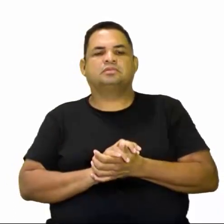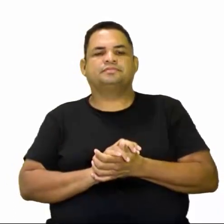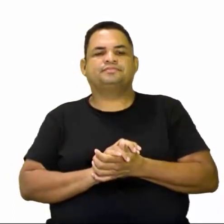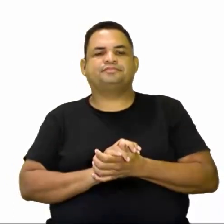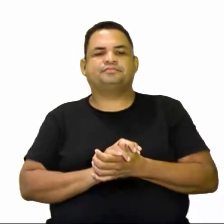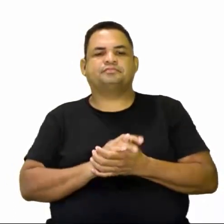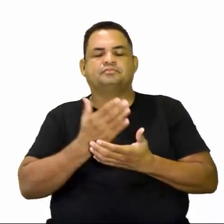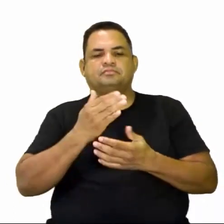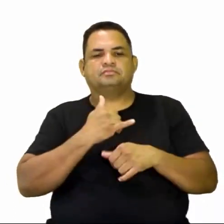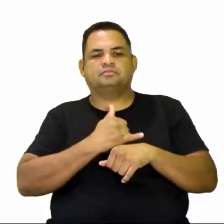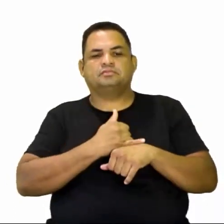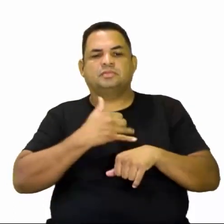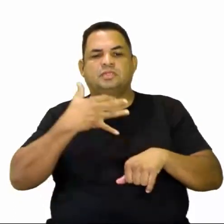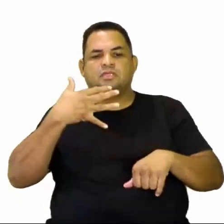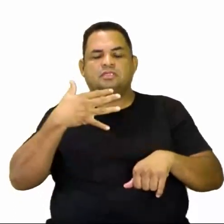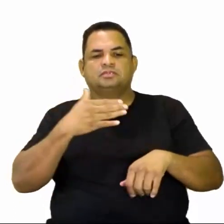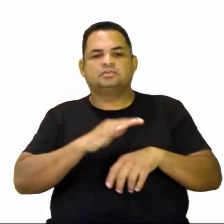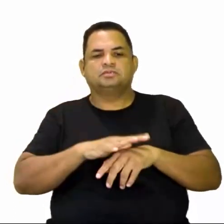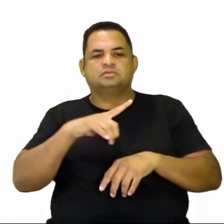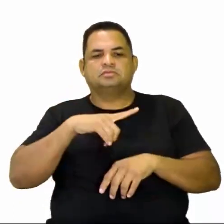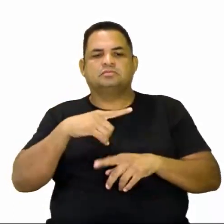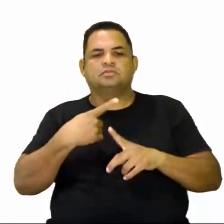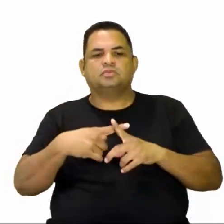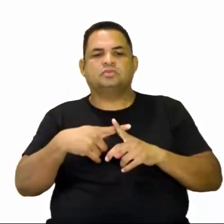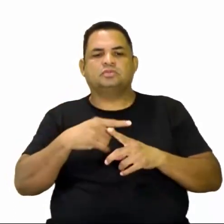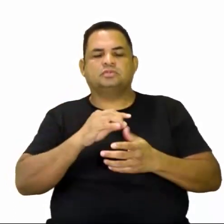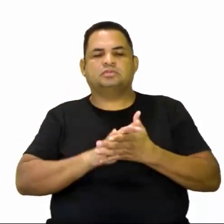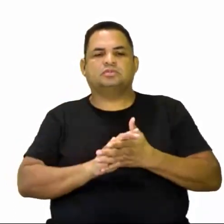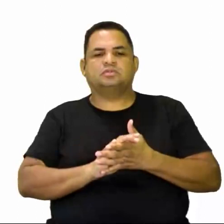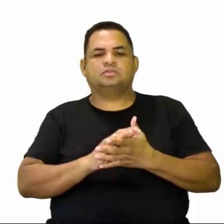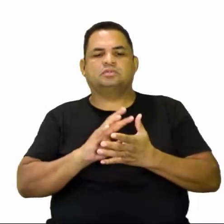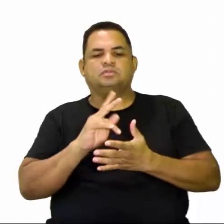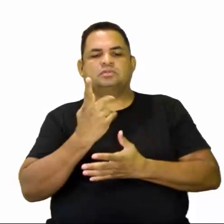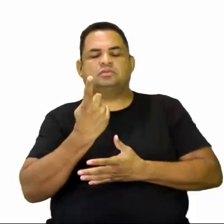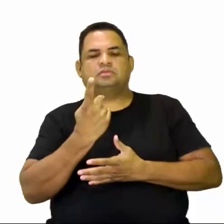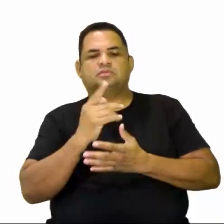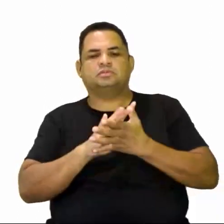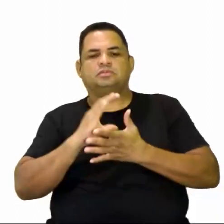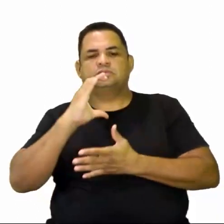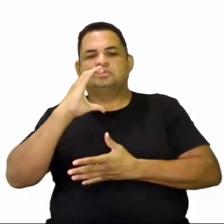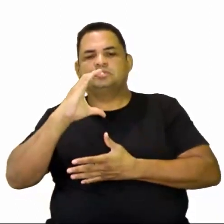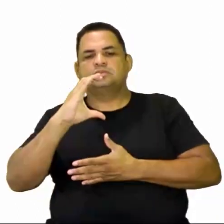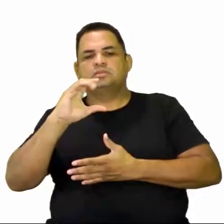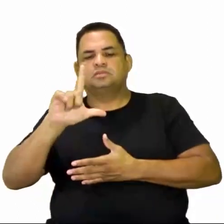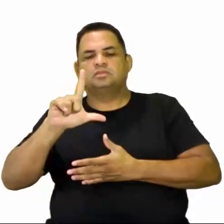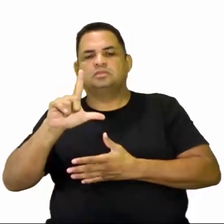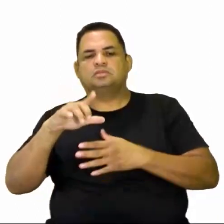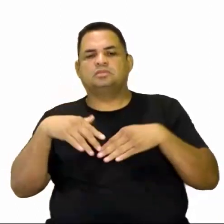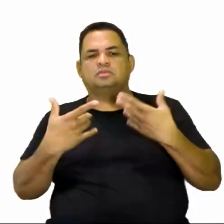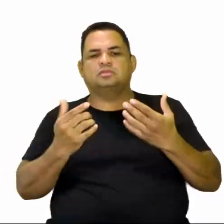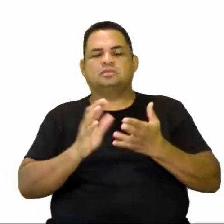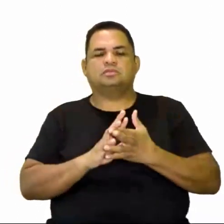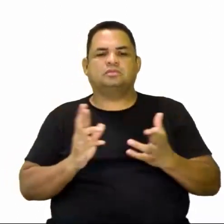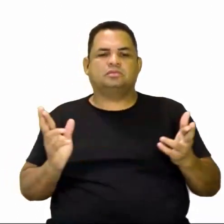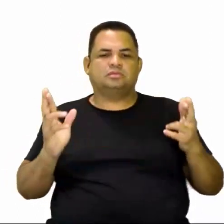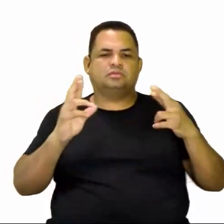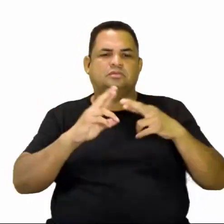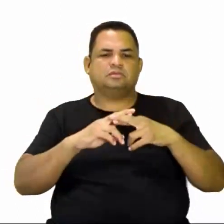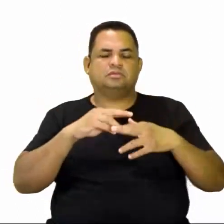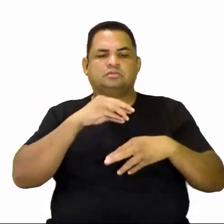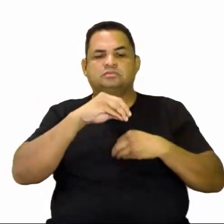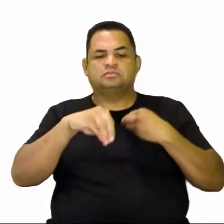é substância composta porque tem hidrogênio e tem cloro. A substância simples reagindo com a